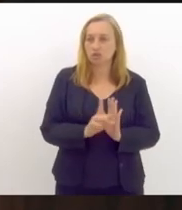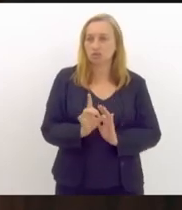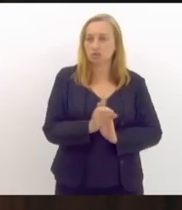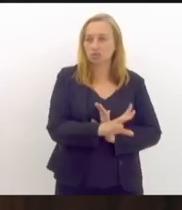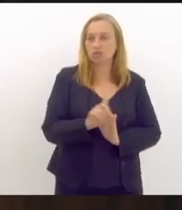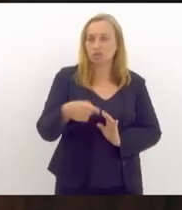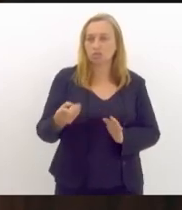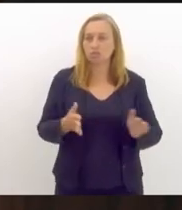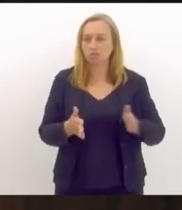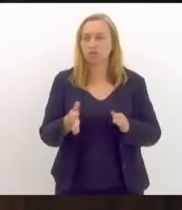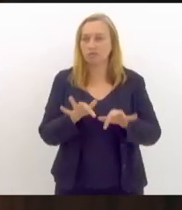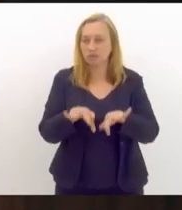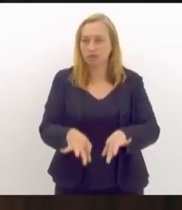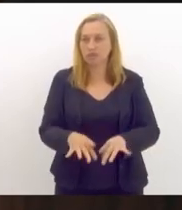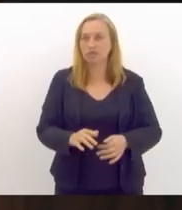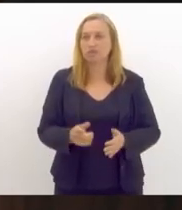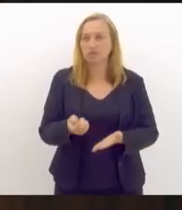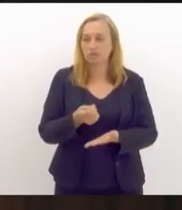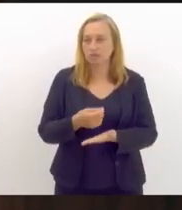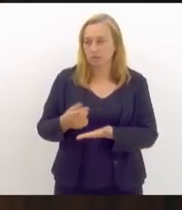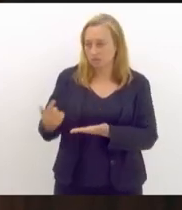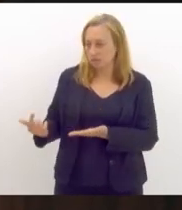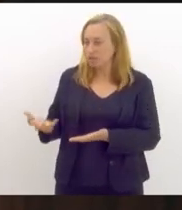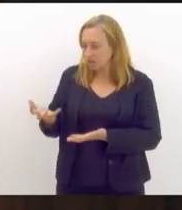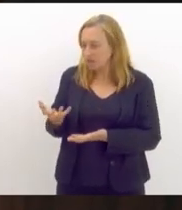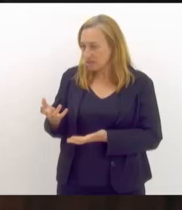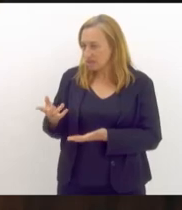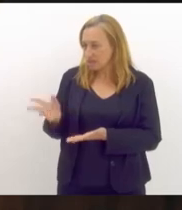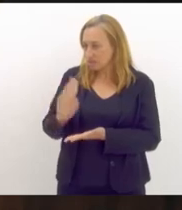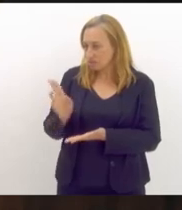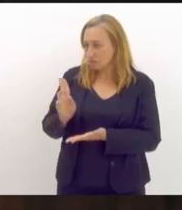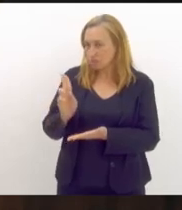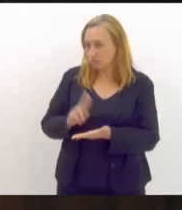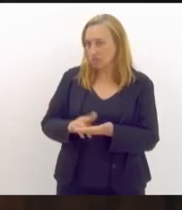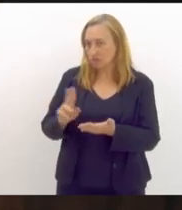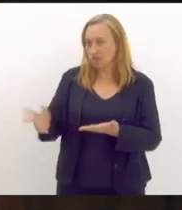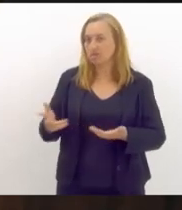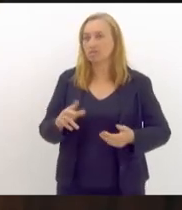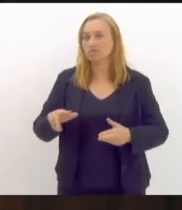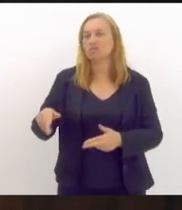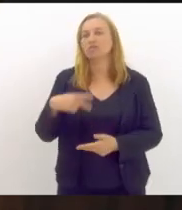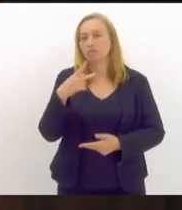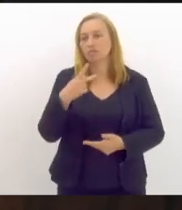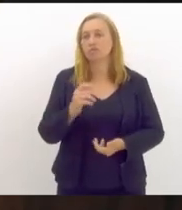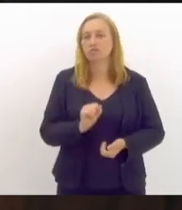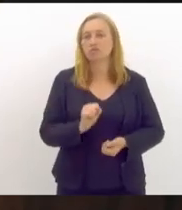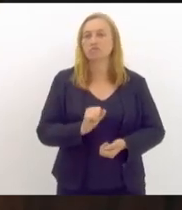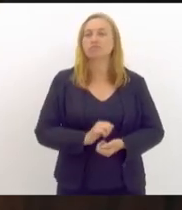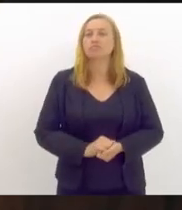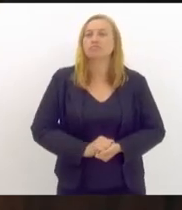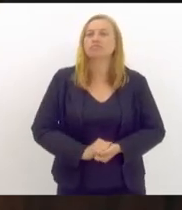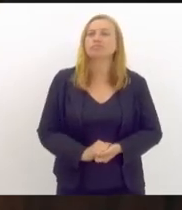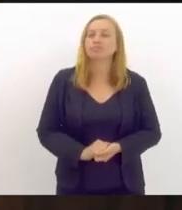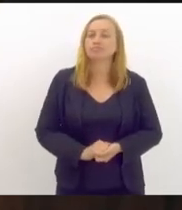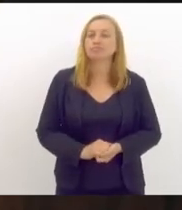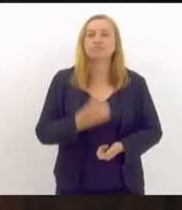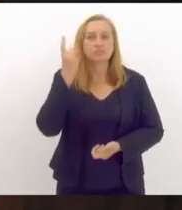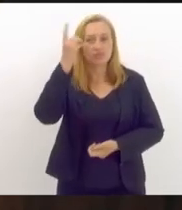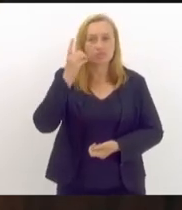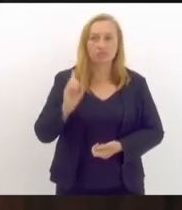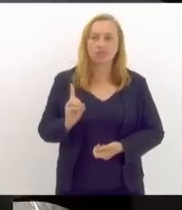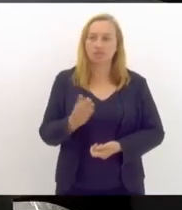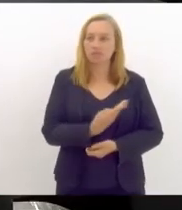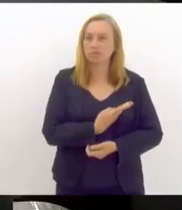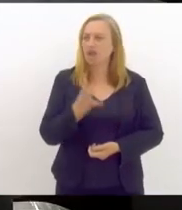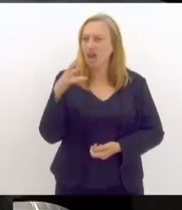expediente Final O livro tá aqui mas que ainda quisesse se inscrever poderá se inscrever aqui comigo mesmo deputada danibal